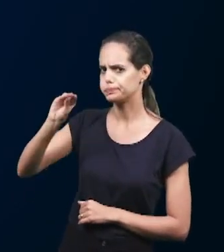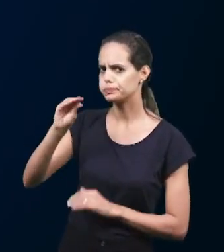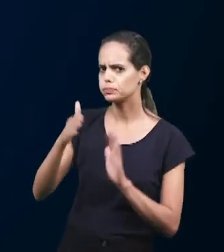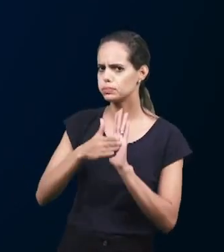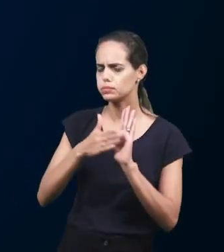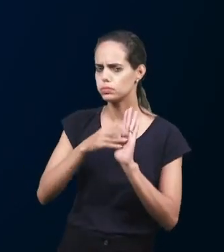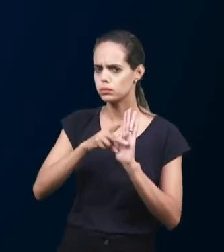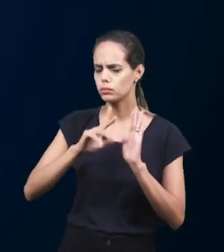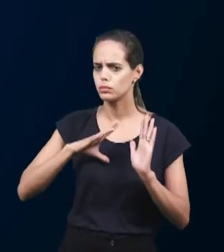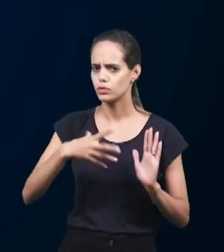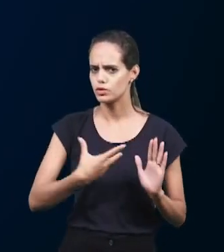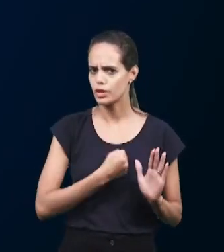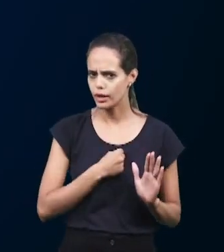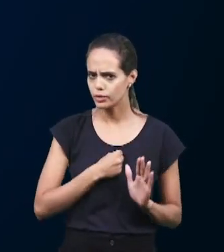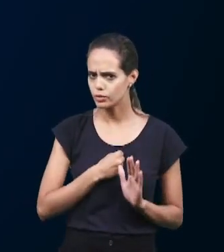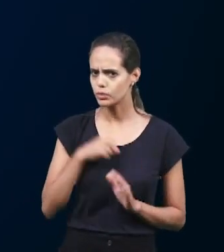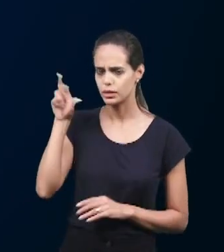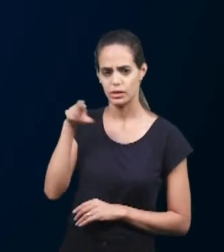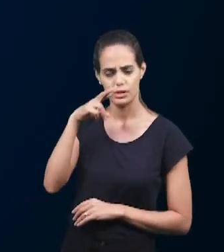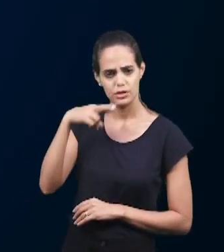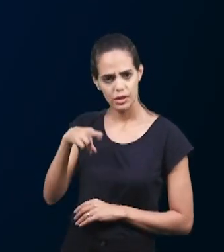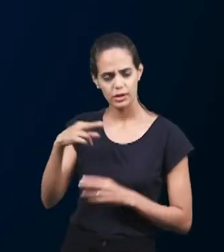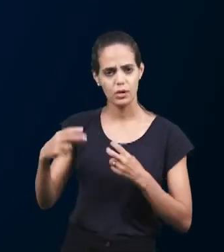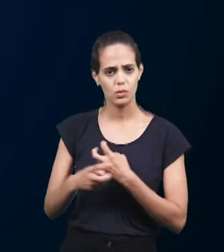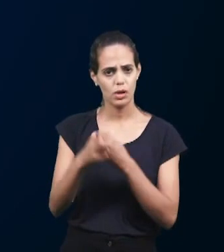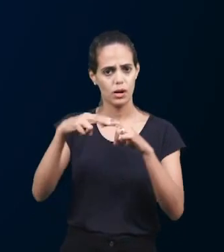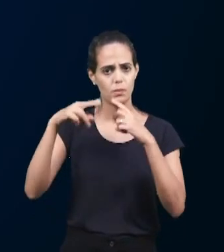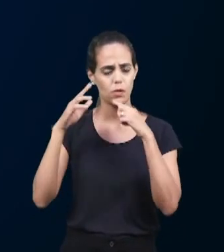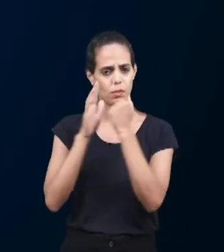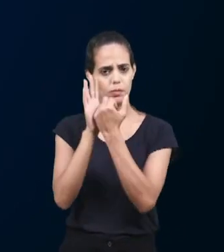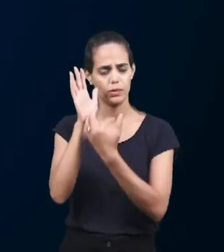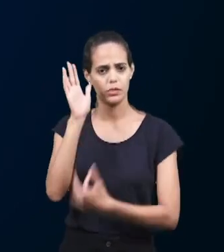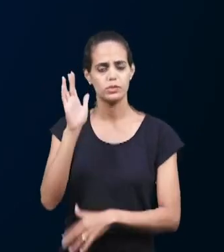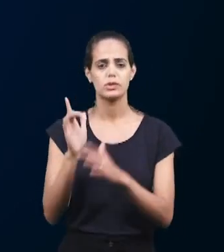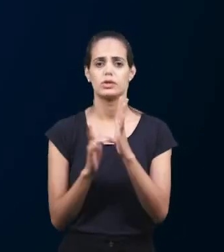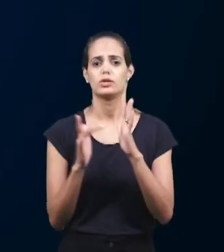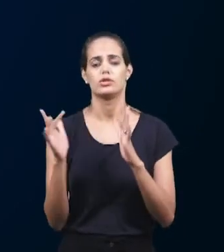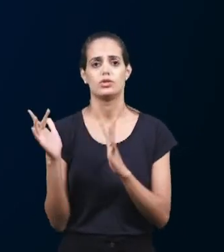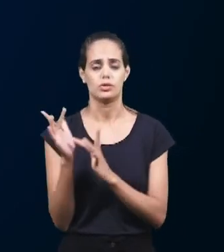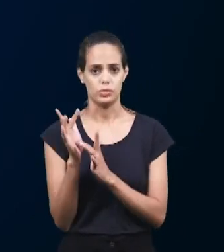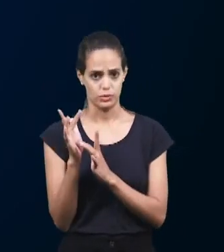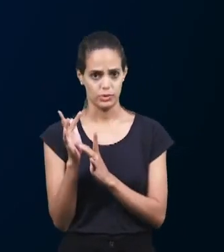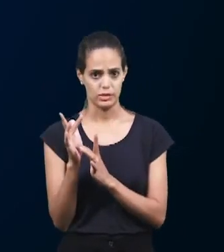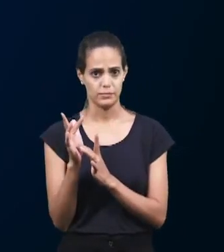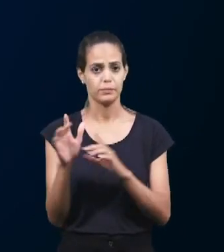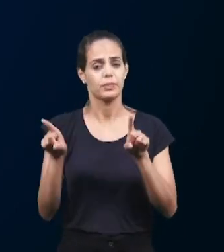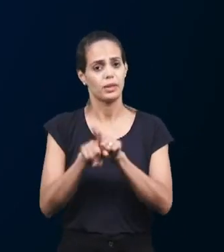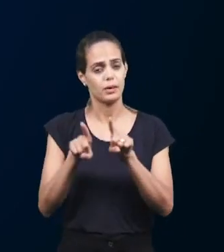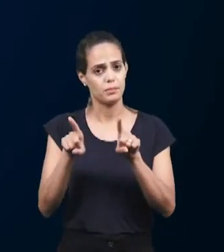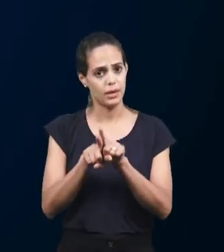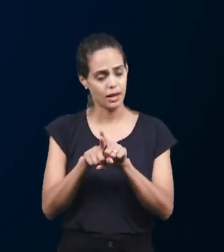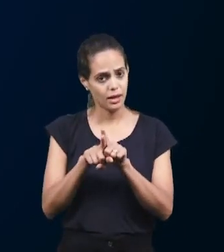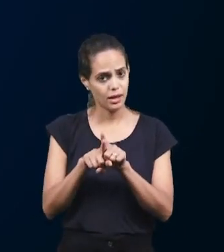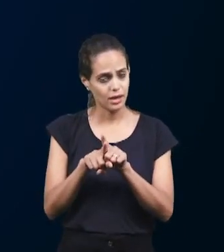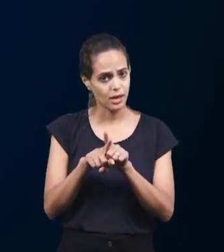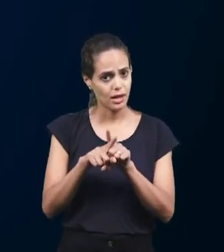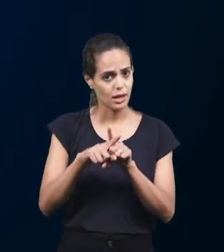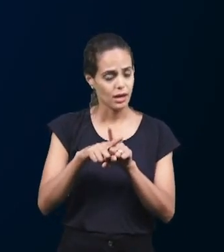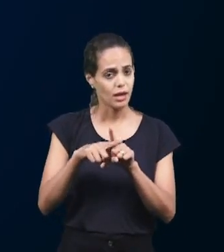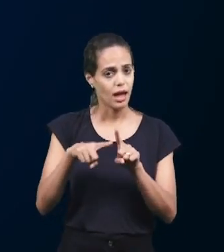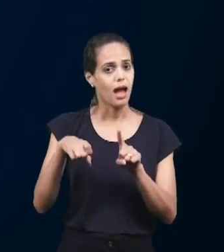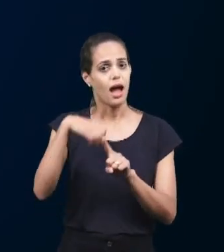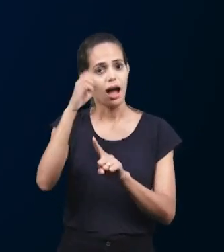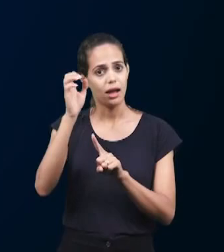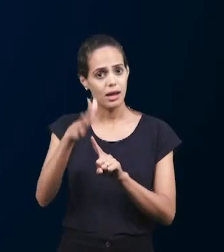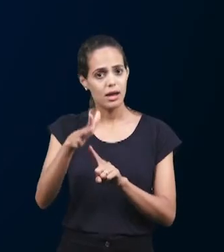ele rejeita o clamor pelo sangue de Jesus, ele rejeita os recursos da graça, ele nega na sua vida